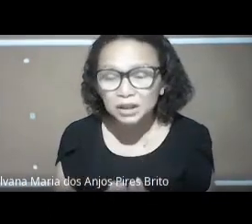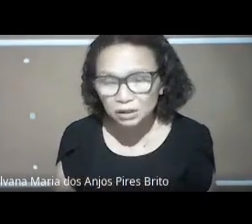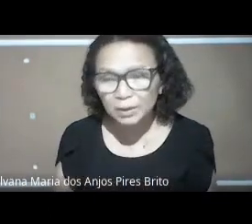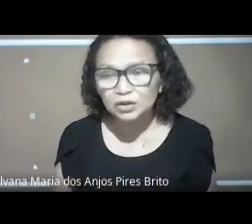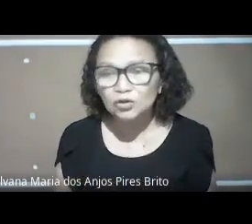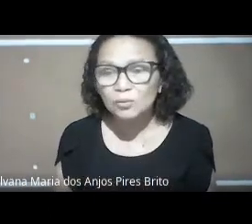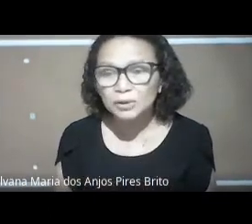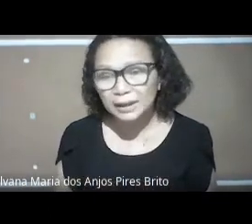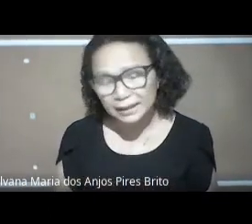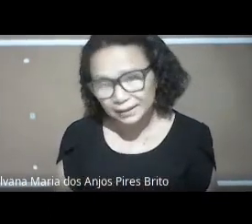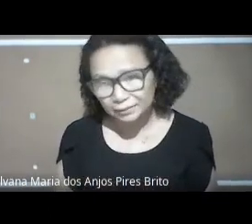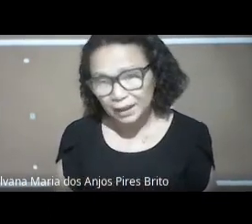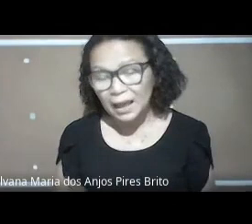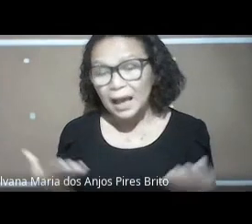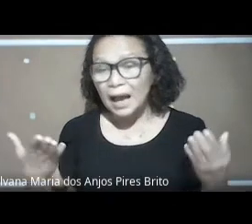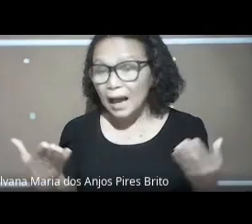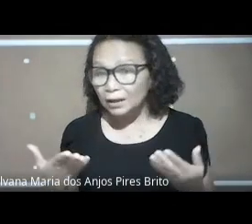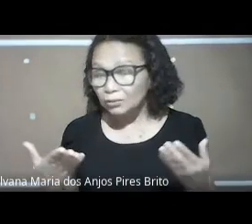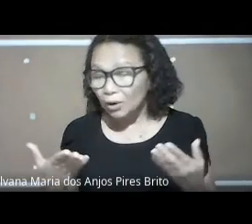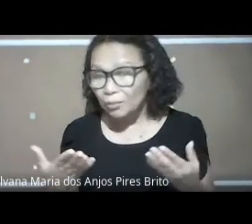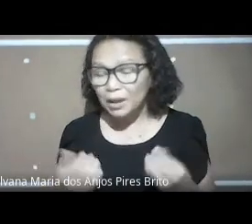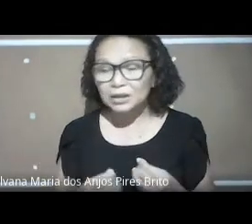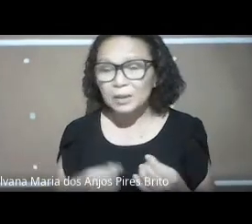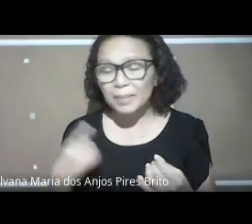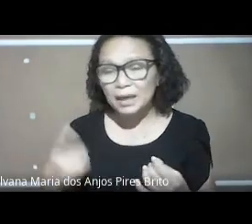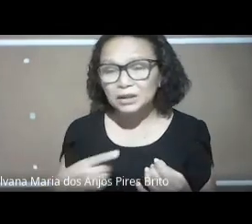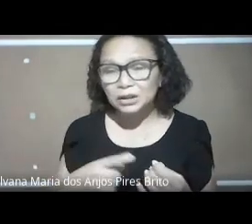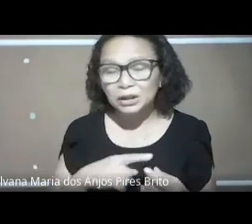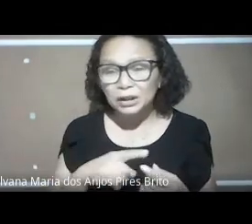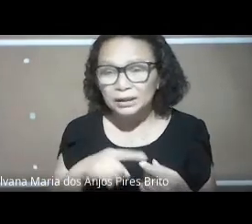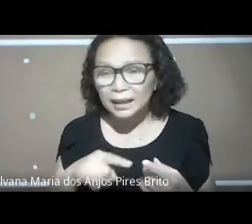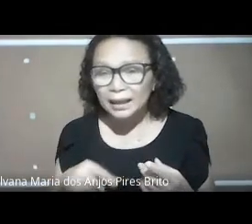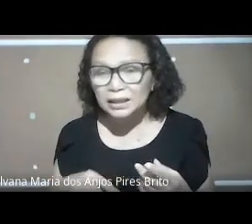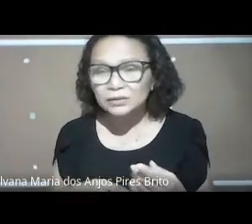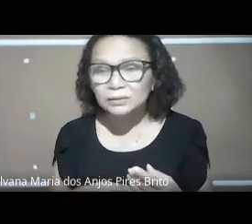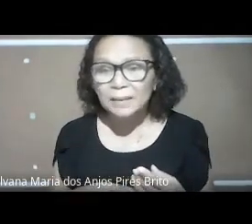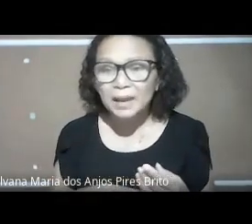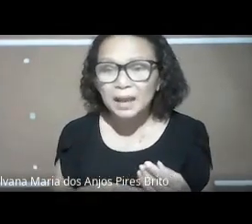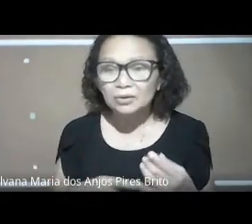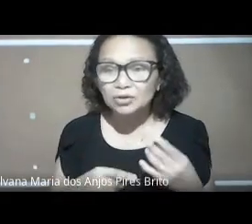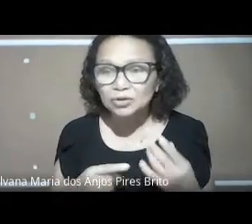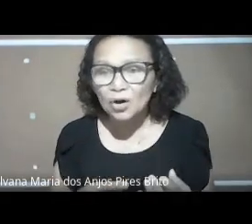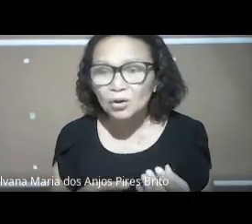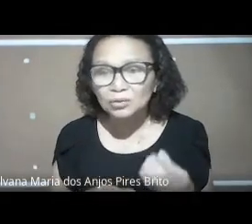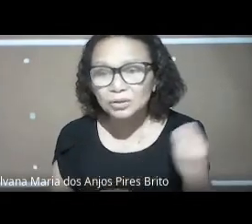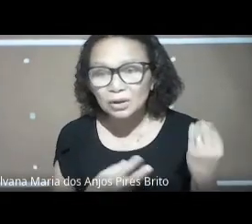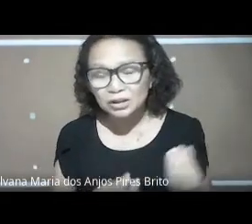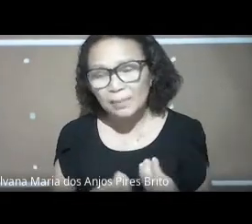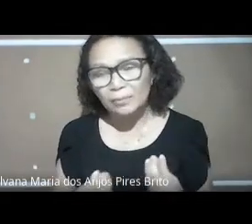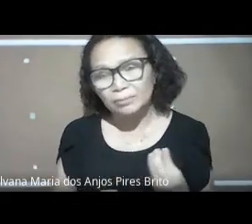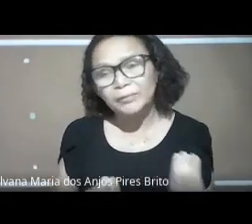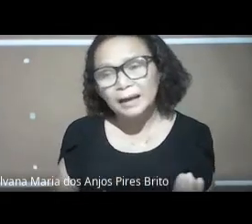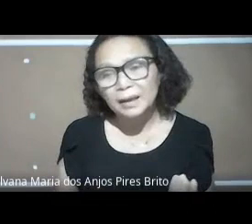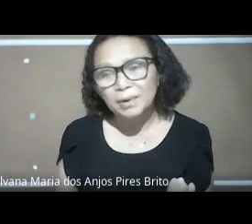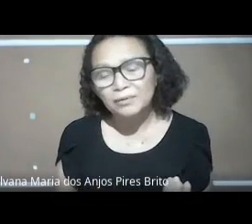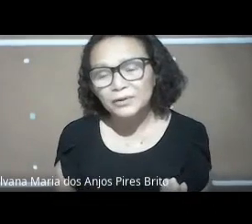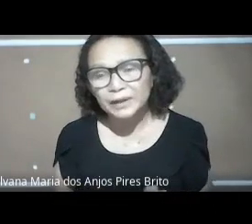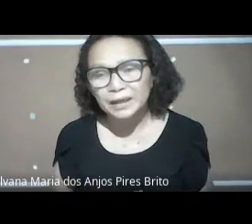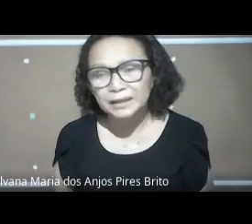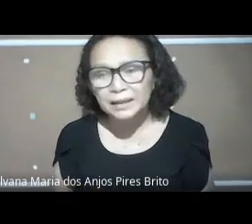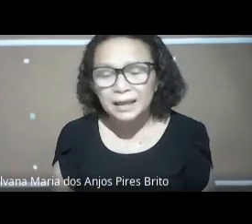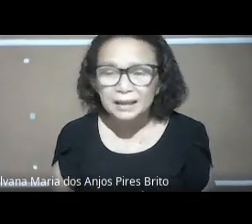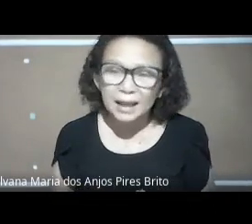formas legítimas de comunicação. Atualmente, a partir daqueles fundamentos todos que eu já falei